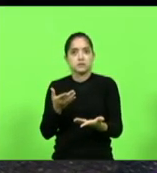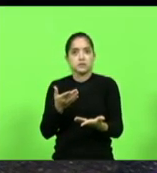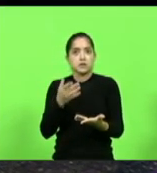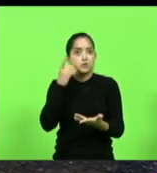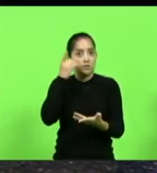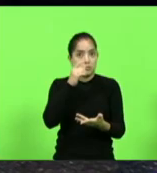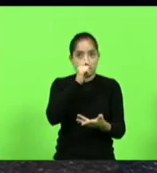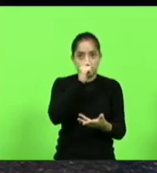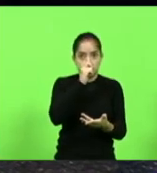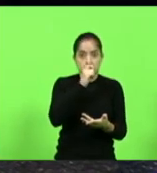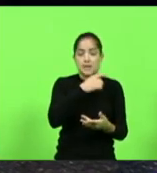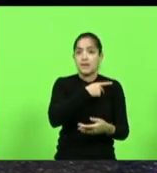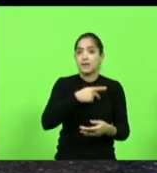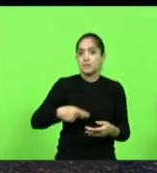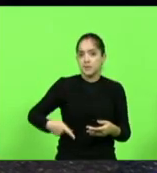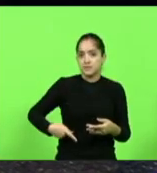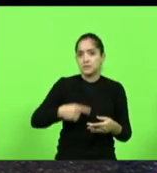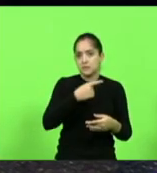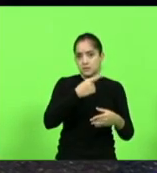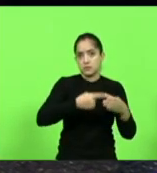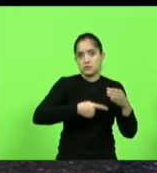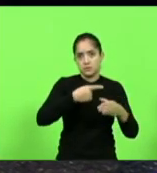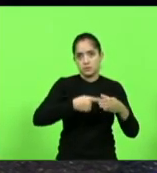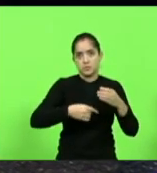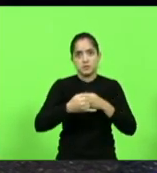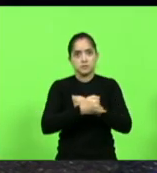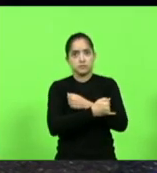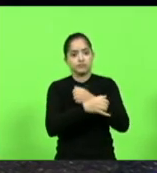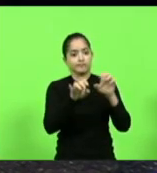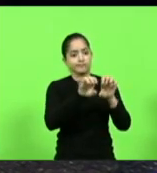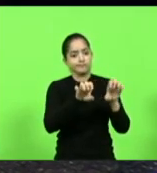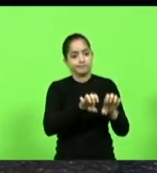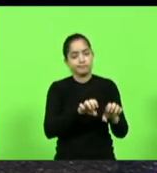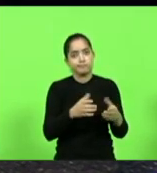é presidente da Comissão de Infraestrutura.